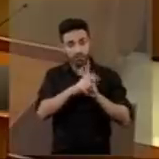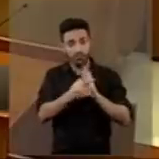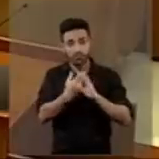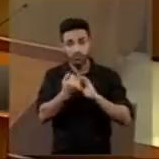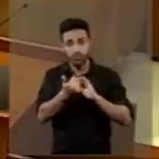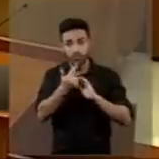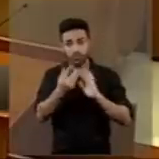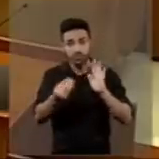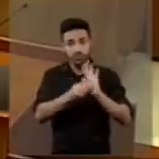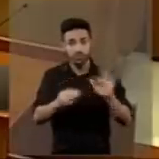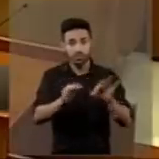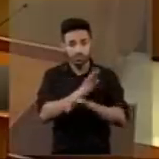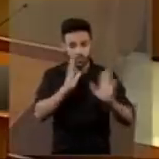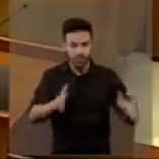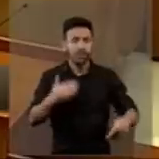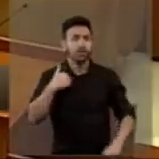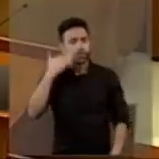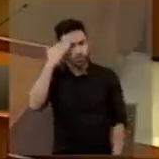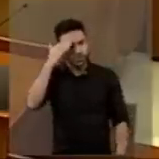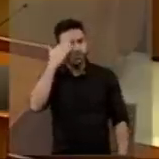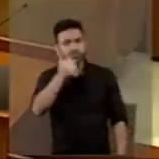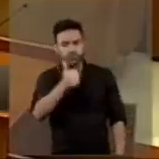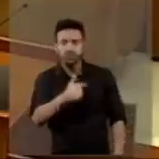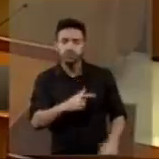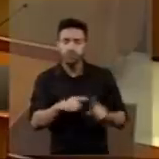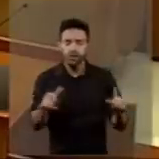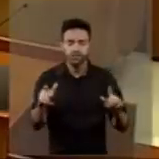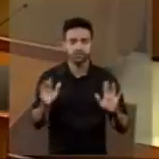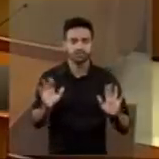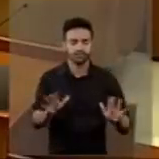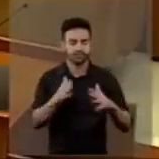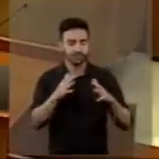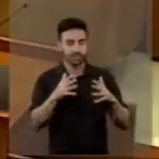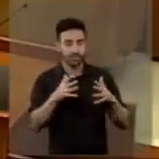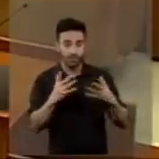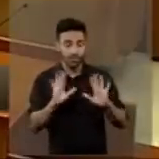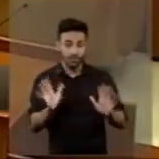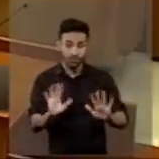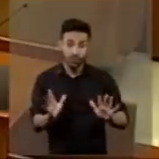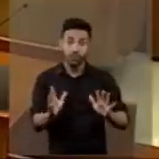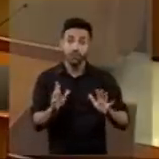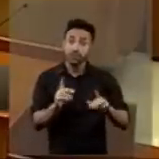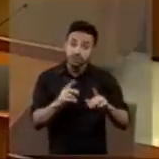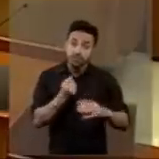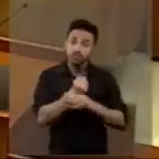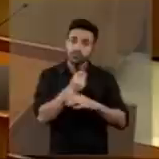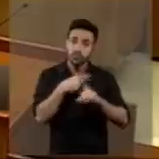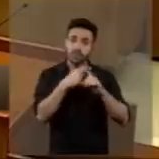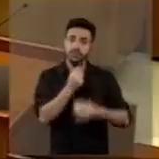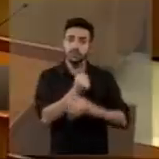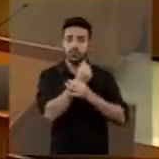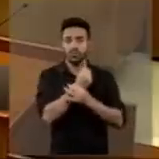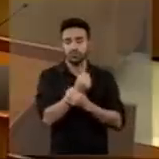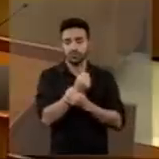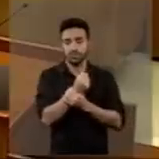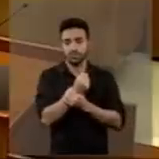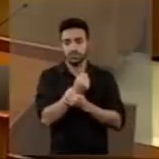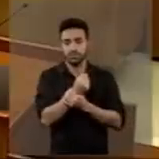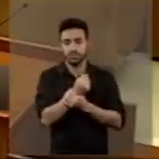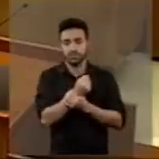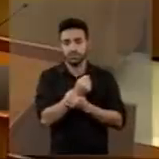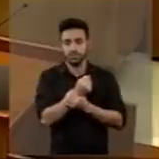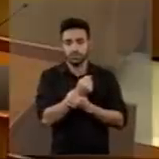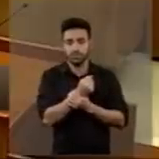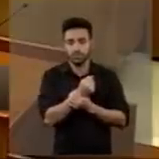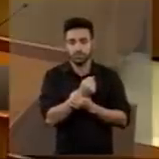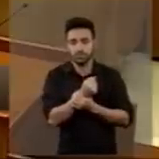Já acolheu. Eu estou entendendo isso. Então, nós não vamos criar. Pelo contrário, nós vamos criar segurança para aquilo que foi aplicado com essa